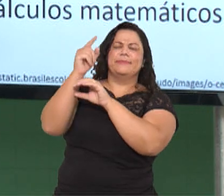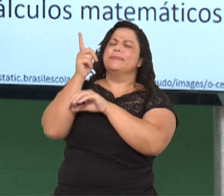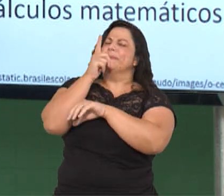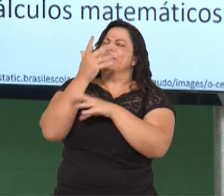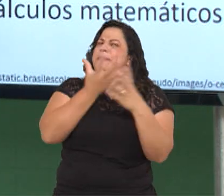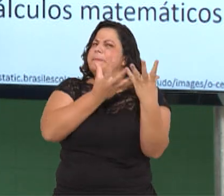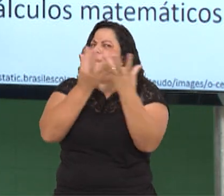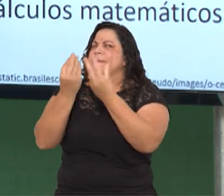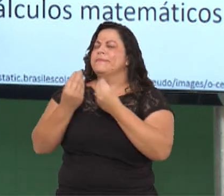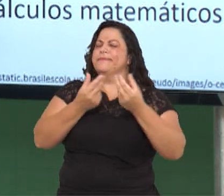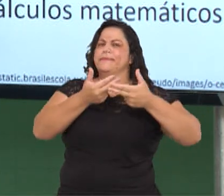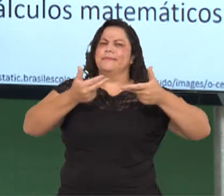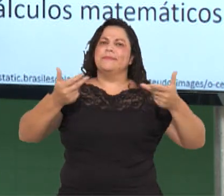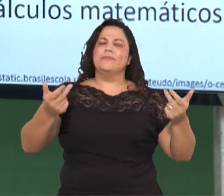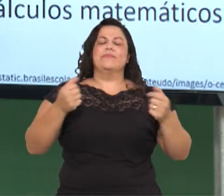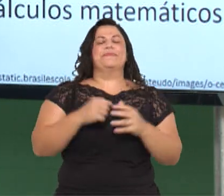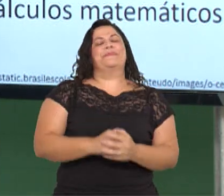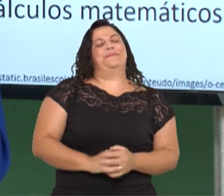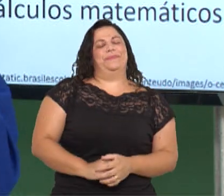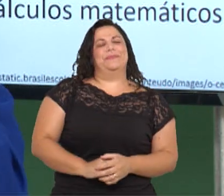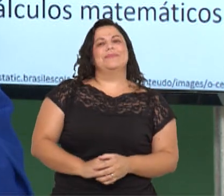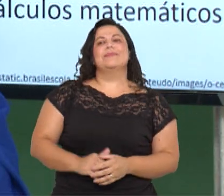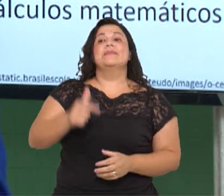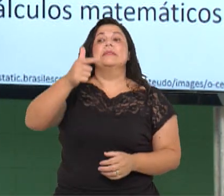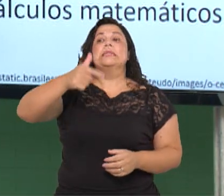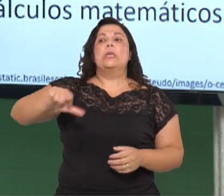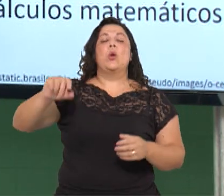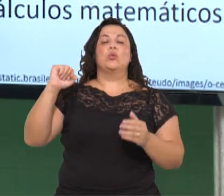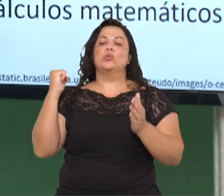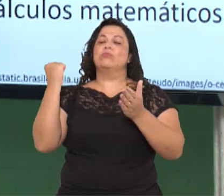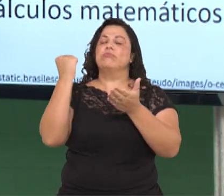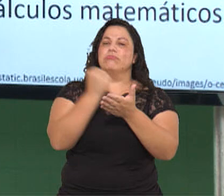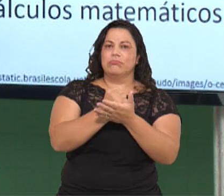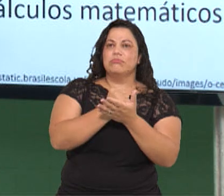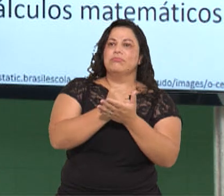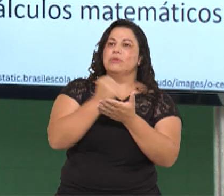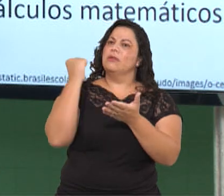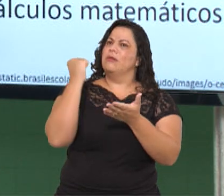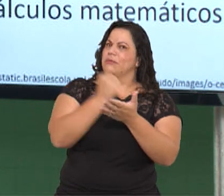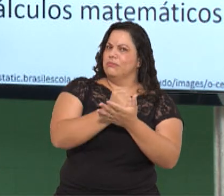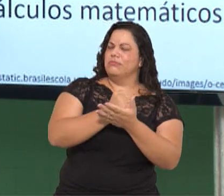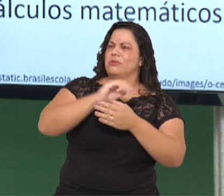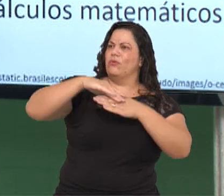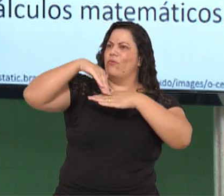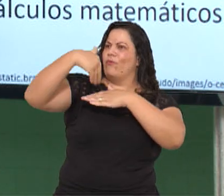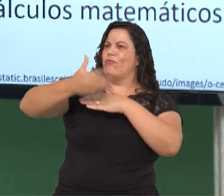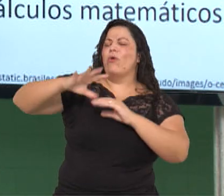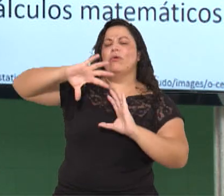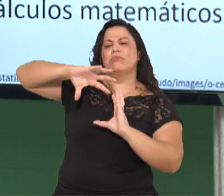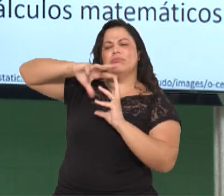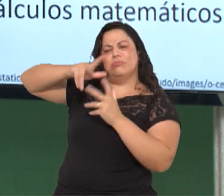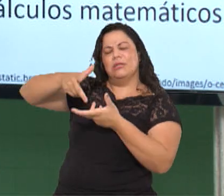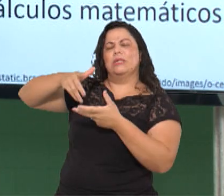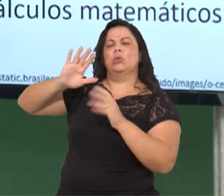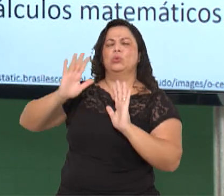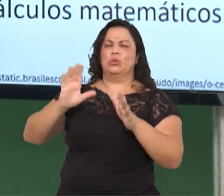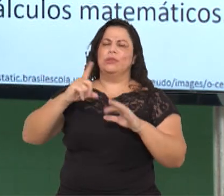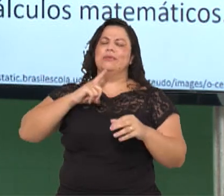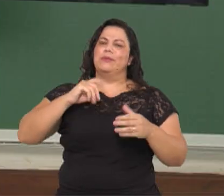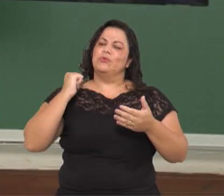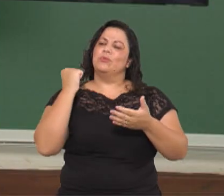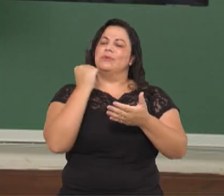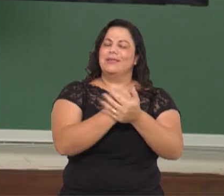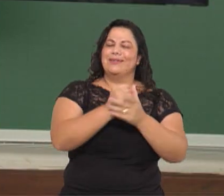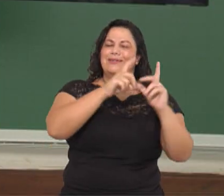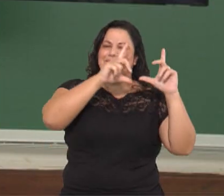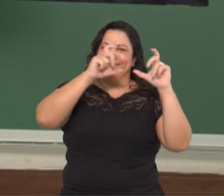coisa. Uma outra opção são os registros feitos fora do nosso planeta. E a gente tem esses registros fotográficos. Eu